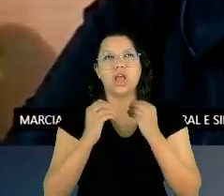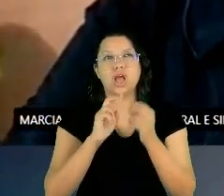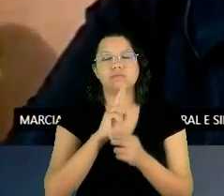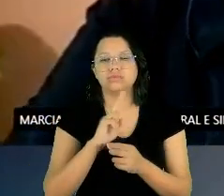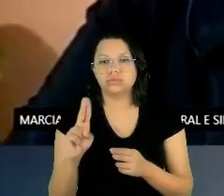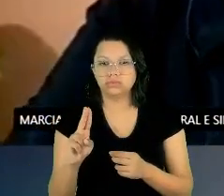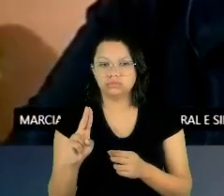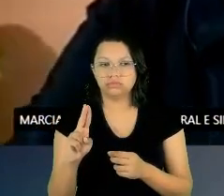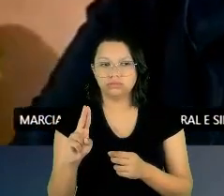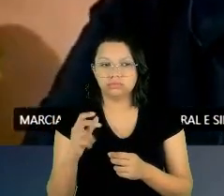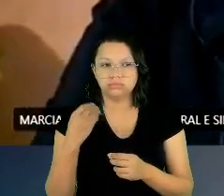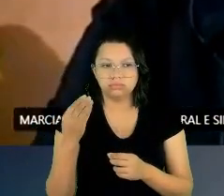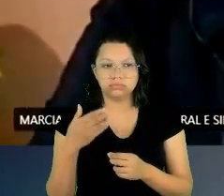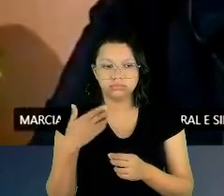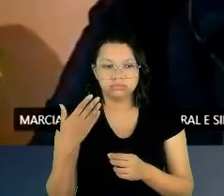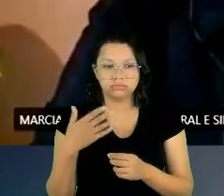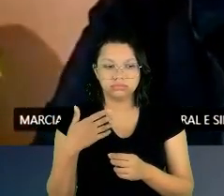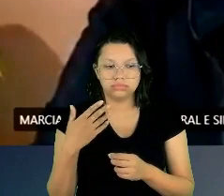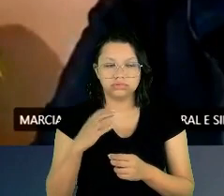em português, como é que ficou o título?